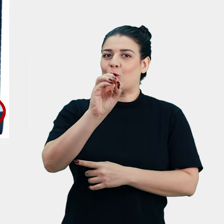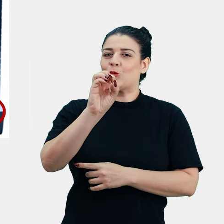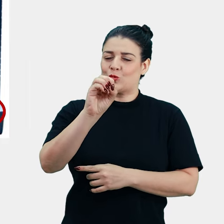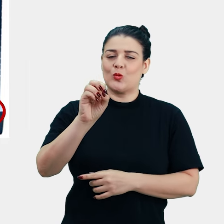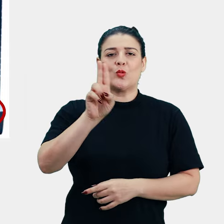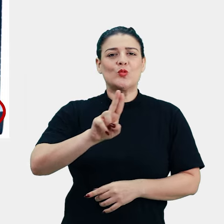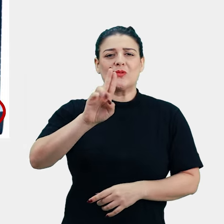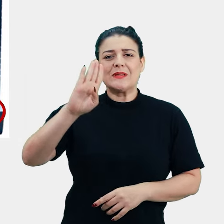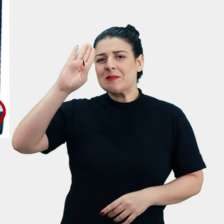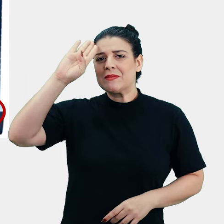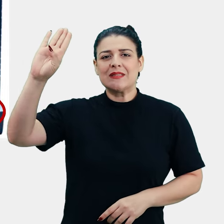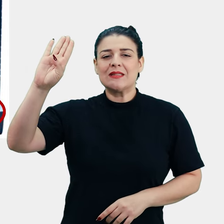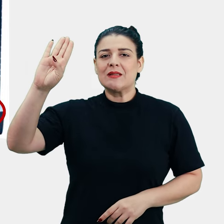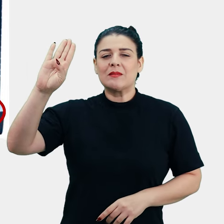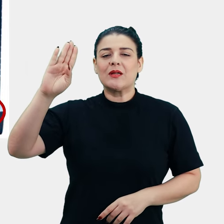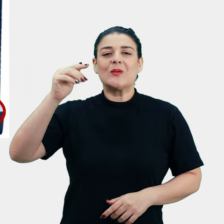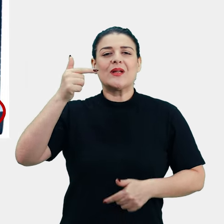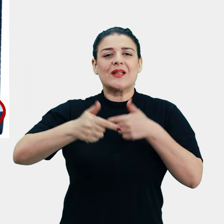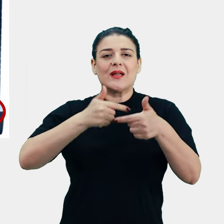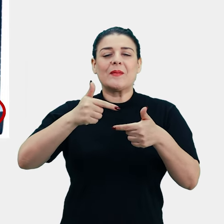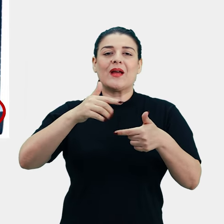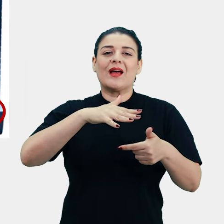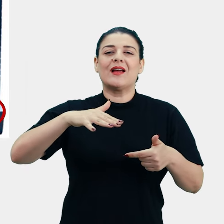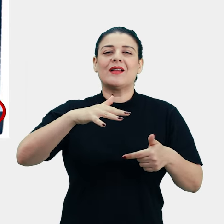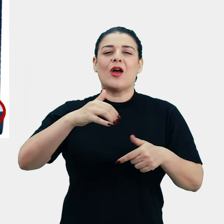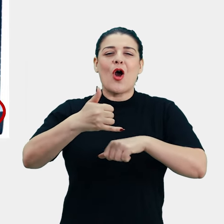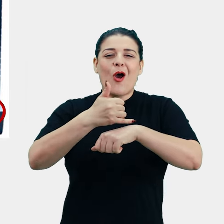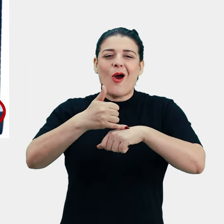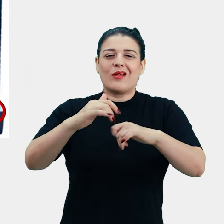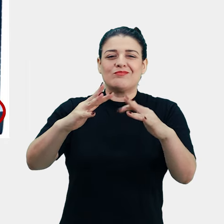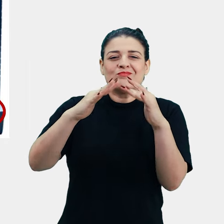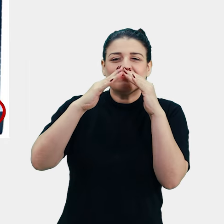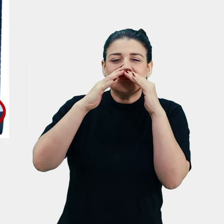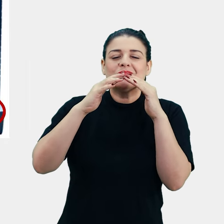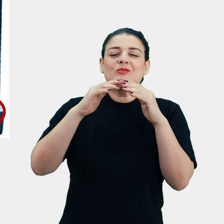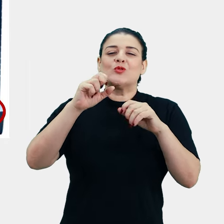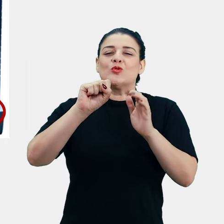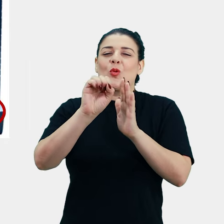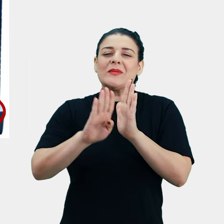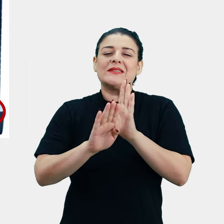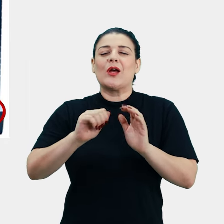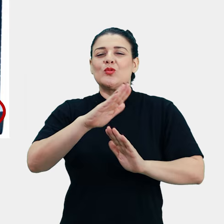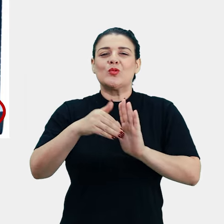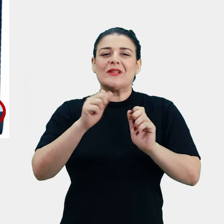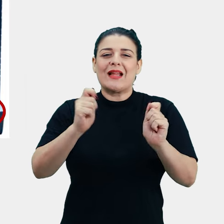muito utilizada para quem trabalha, né, com óleos essenciais, substâncias voláteis.